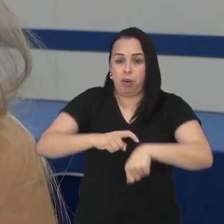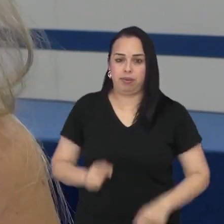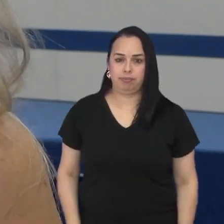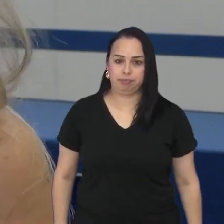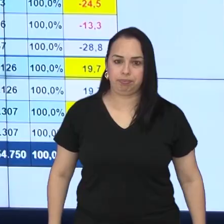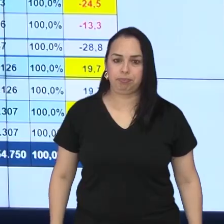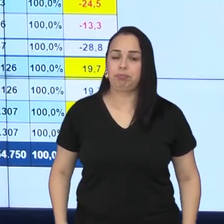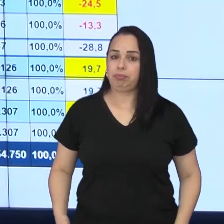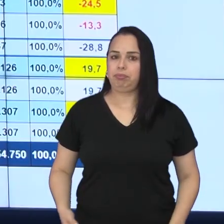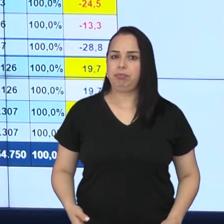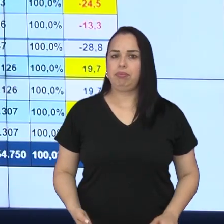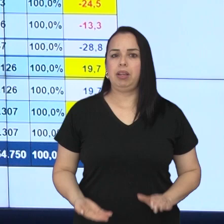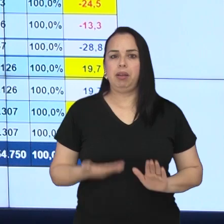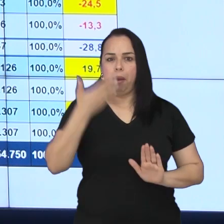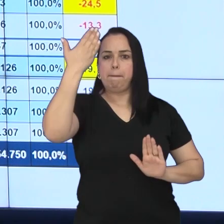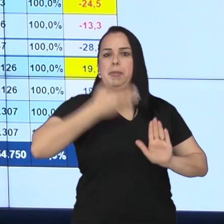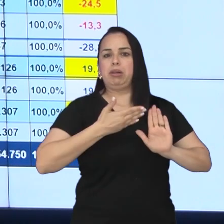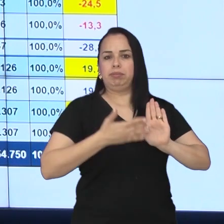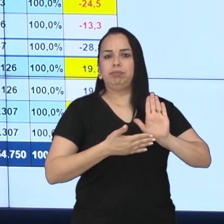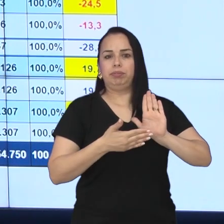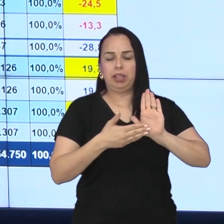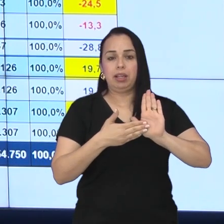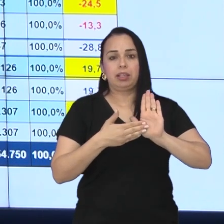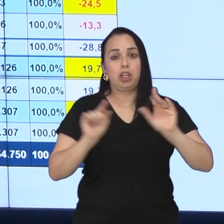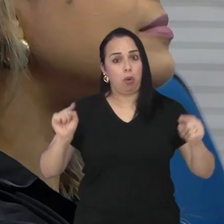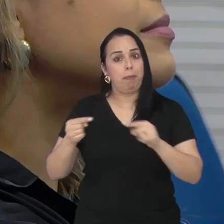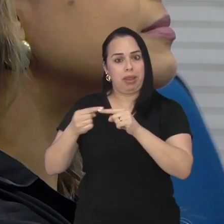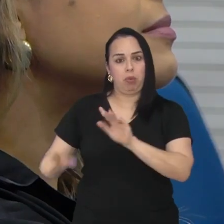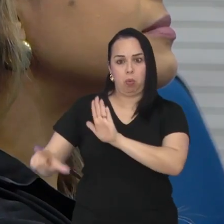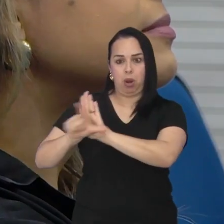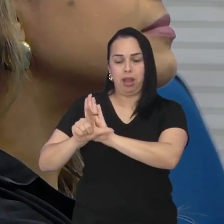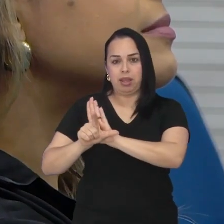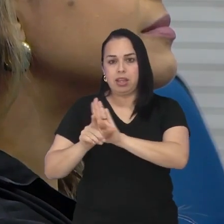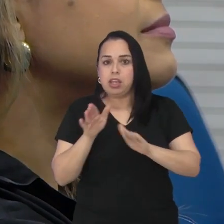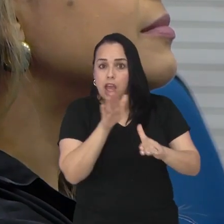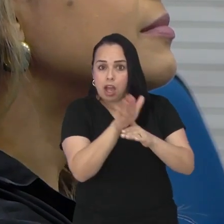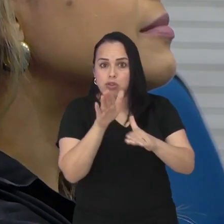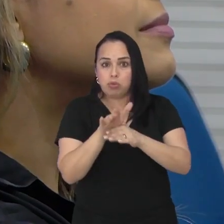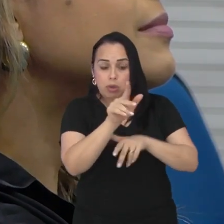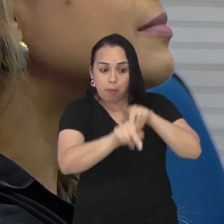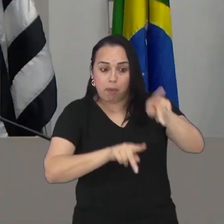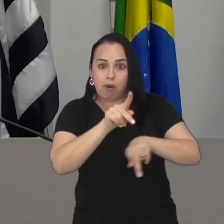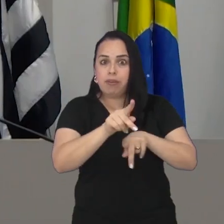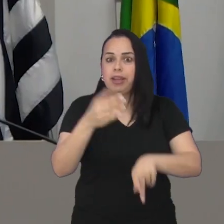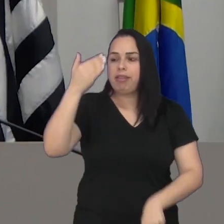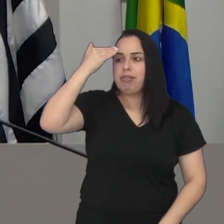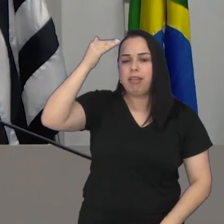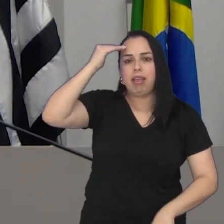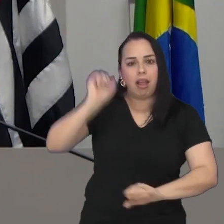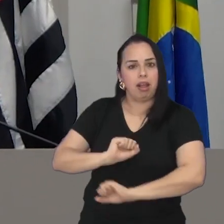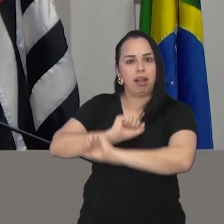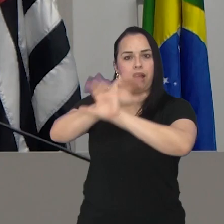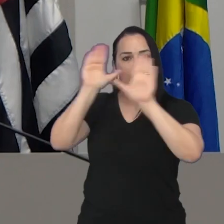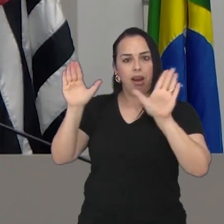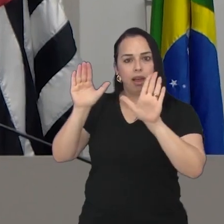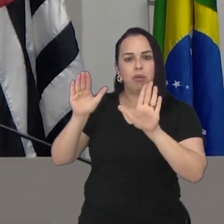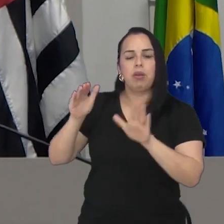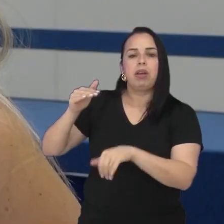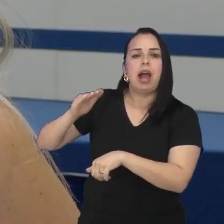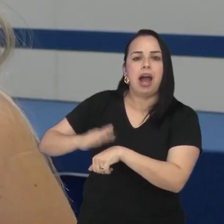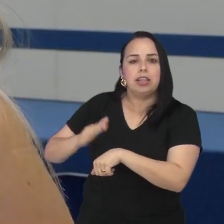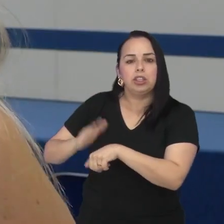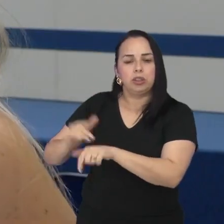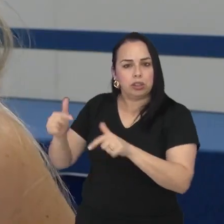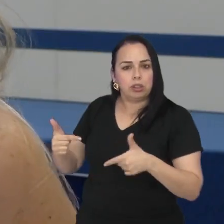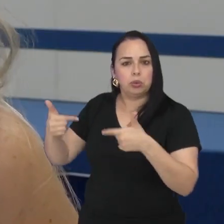naquele momento. A prestação de contas está prevista em lei e auxilia a população no acompanhamento das demandas municipais de saúde.